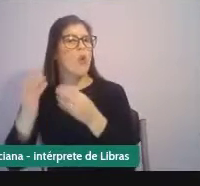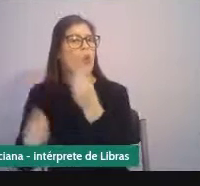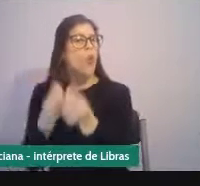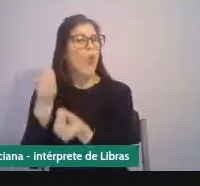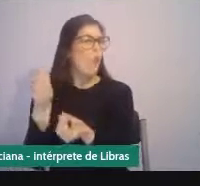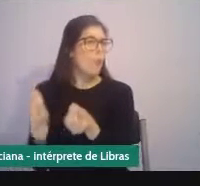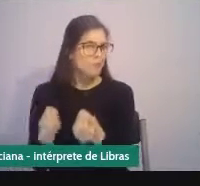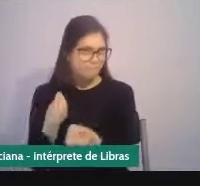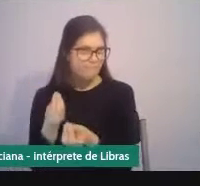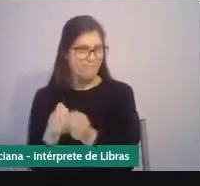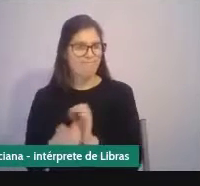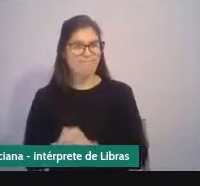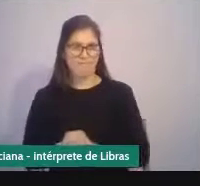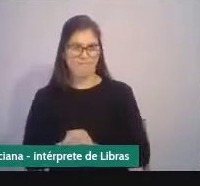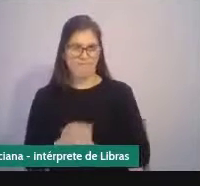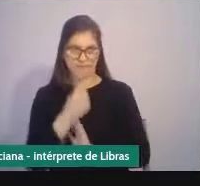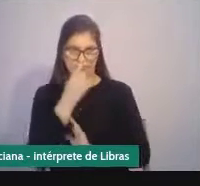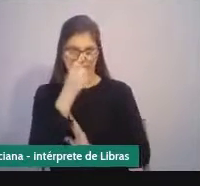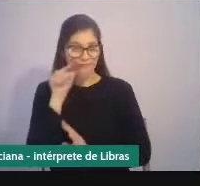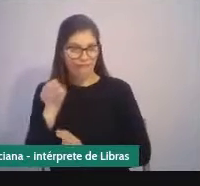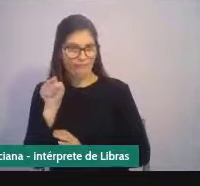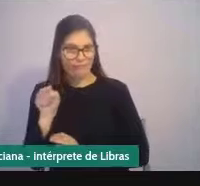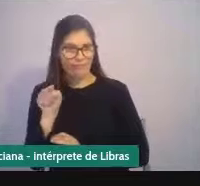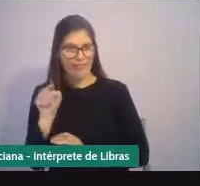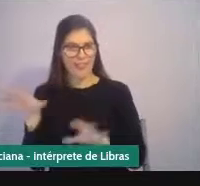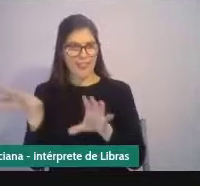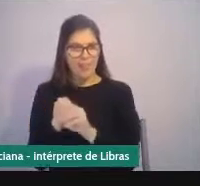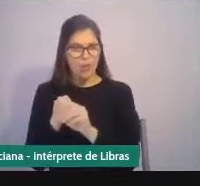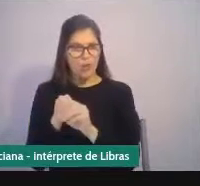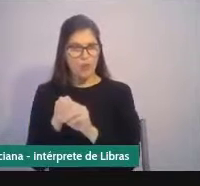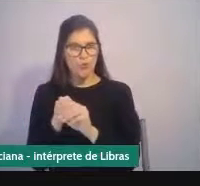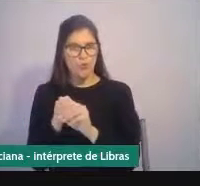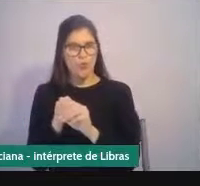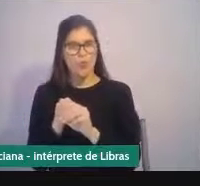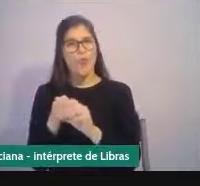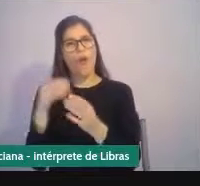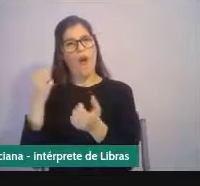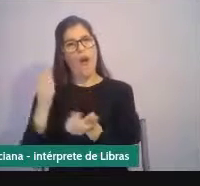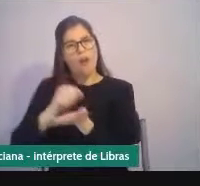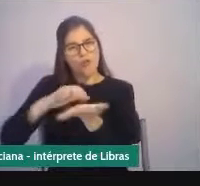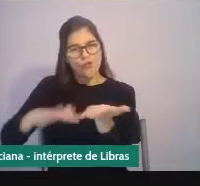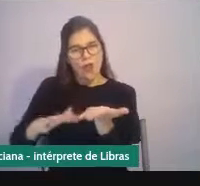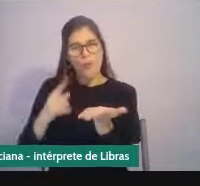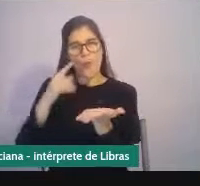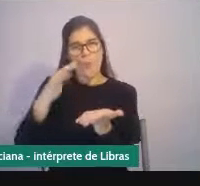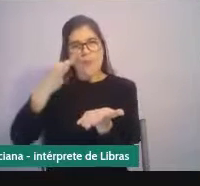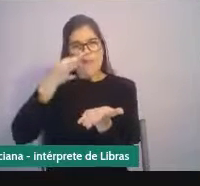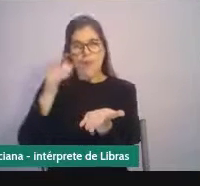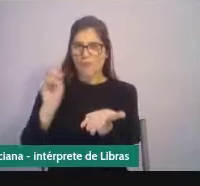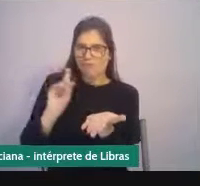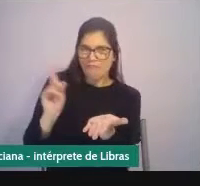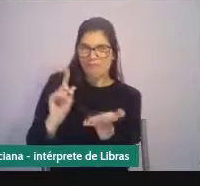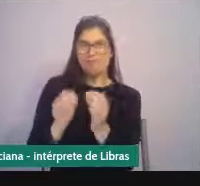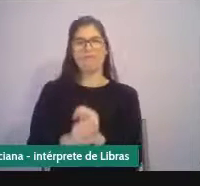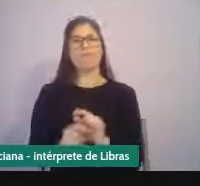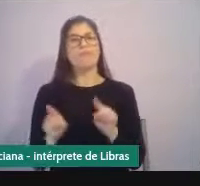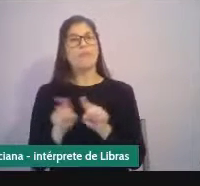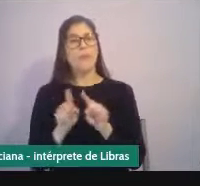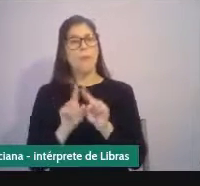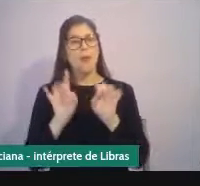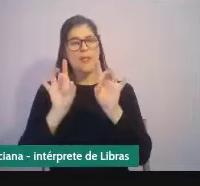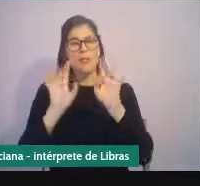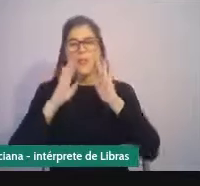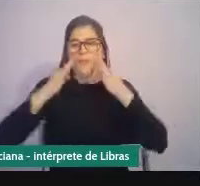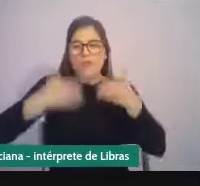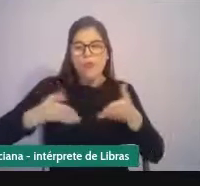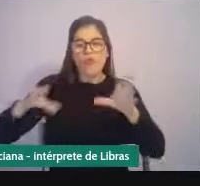estudantes nessa situação das atividades não presenciais. Uma questão da especificidade da educação profissional é